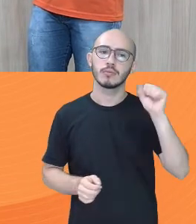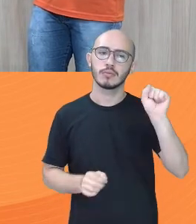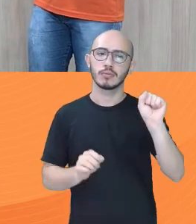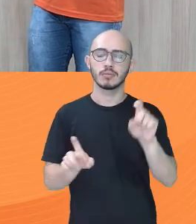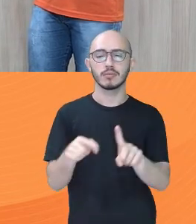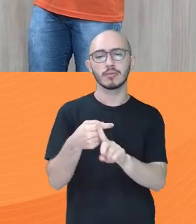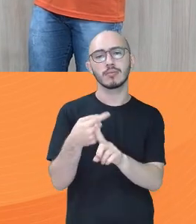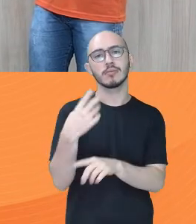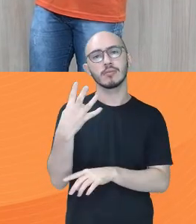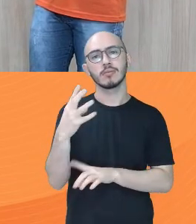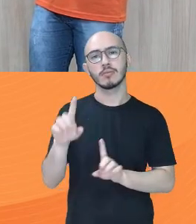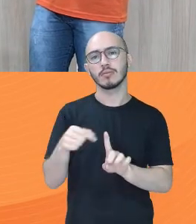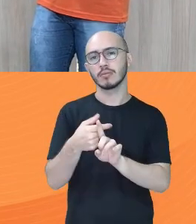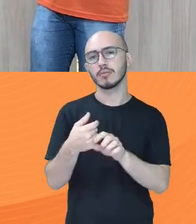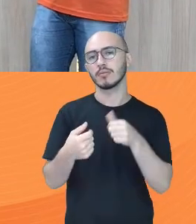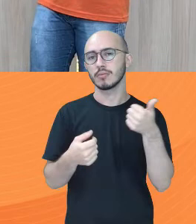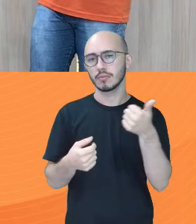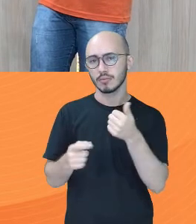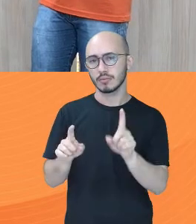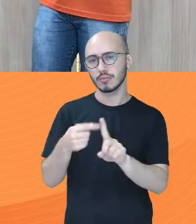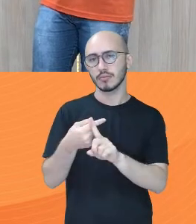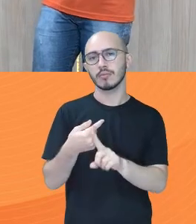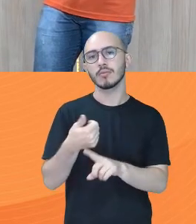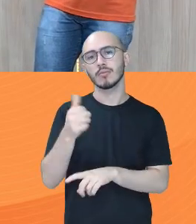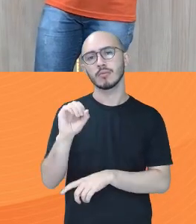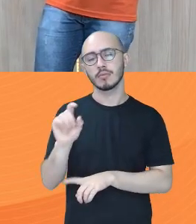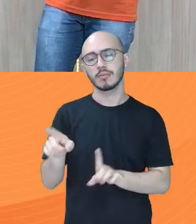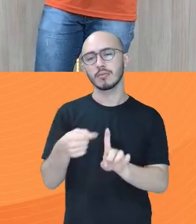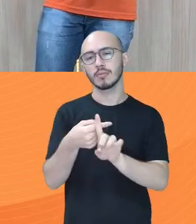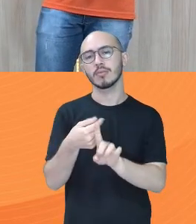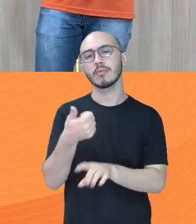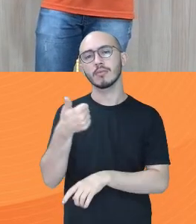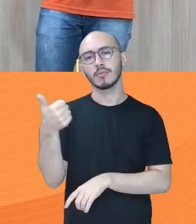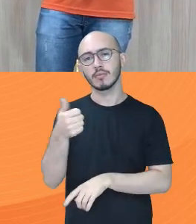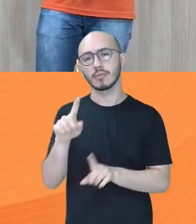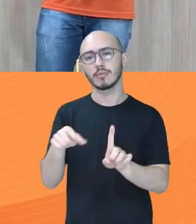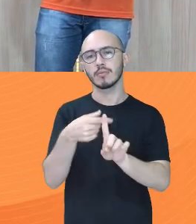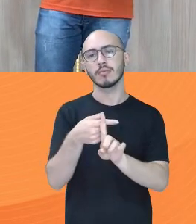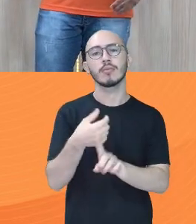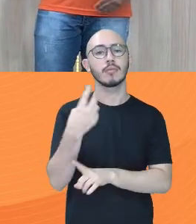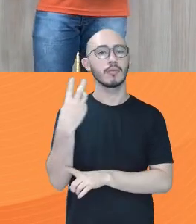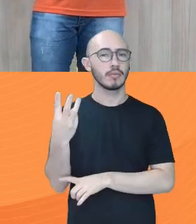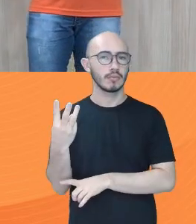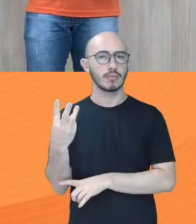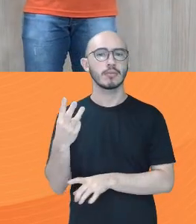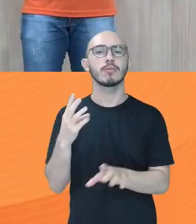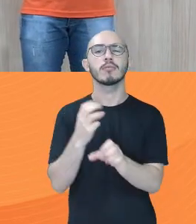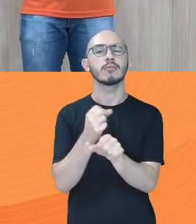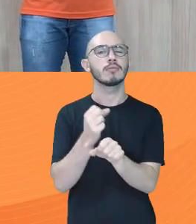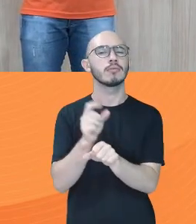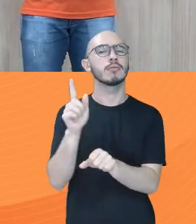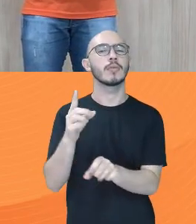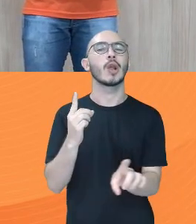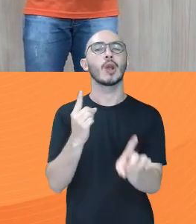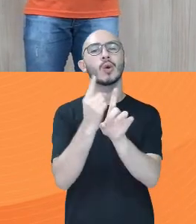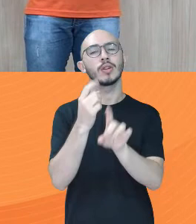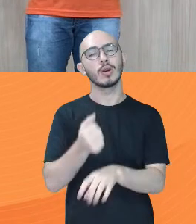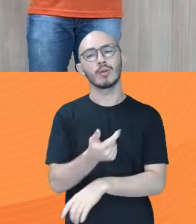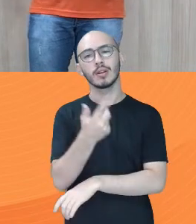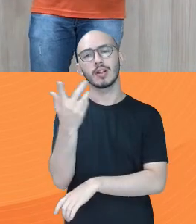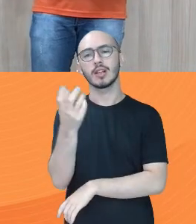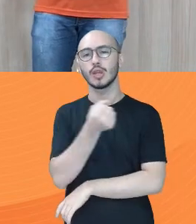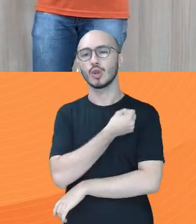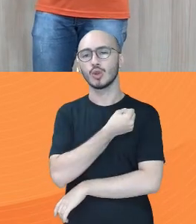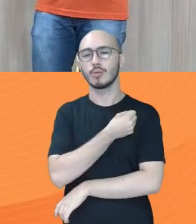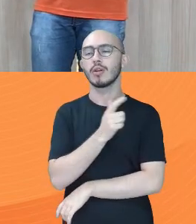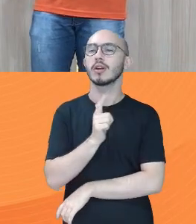mais 4 mais 11 mais 10 mais 8 mais 3. Então, quando eu somar isso aí, eu vou encontrar a quantidade de